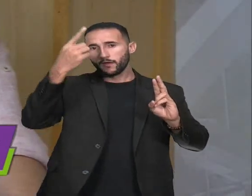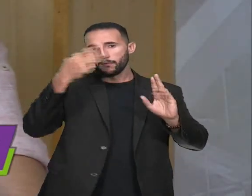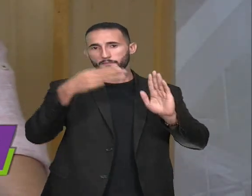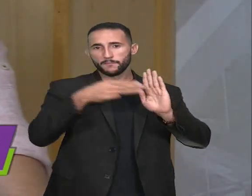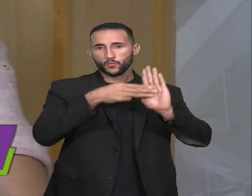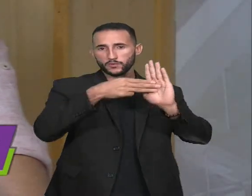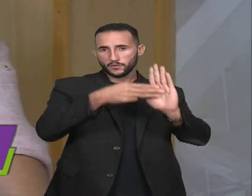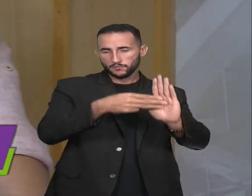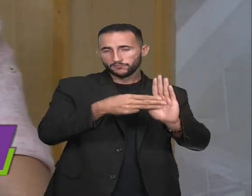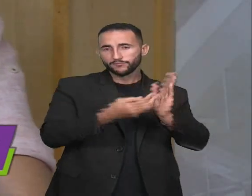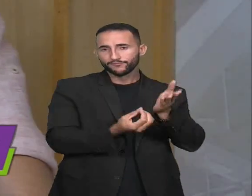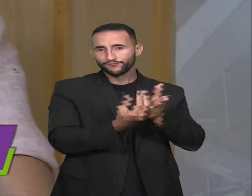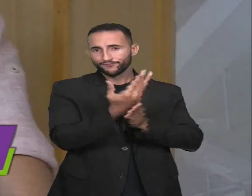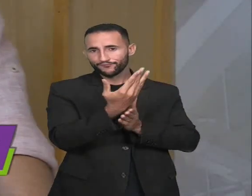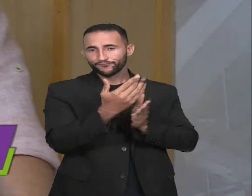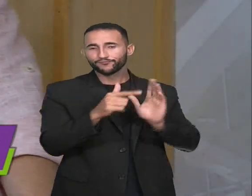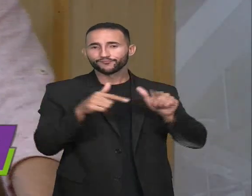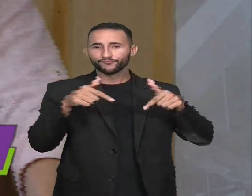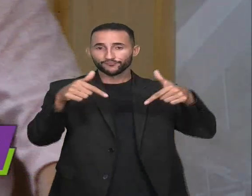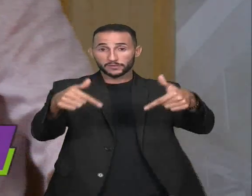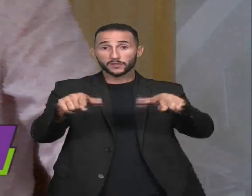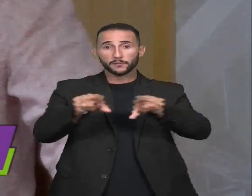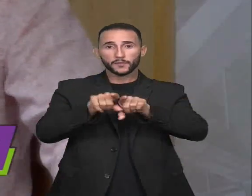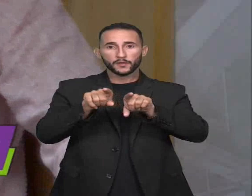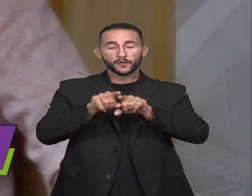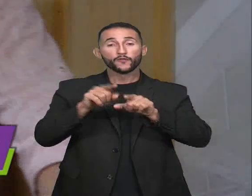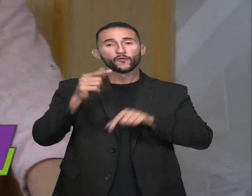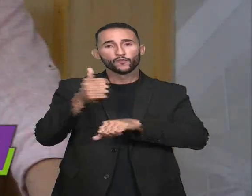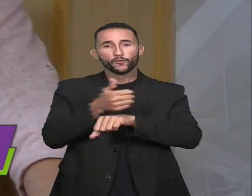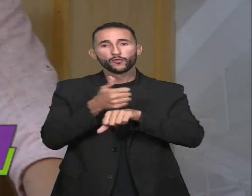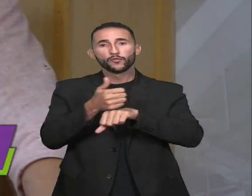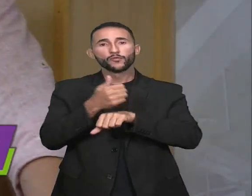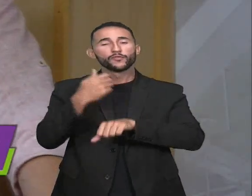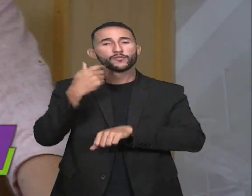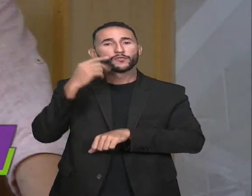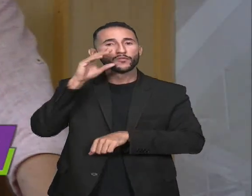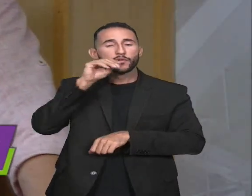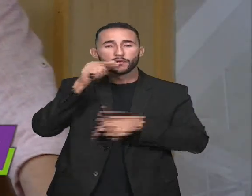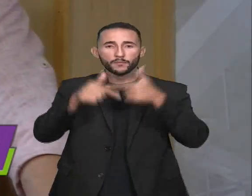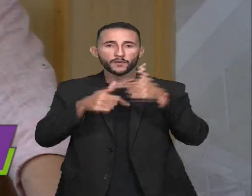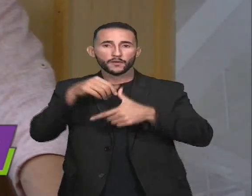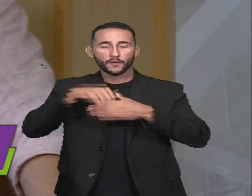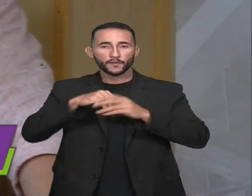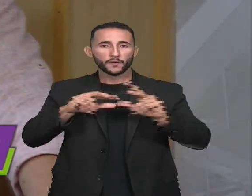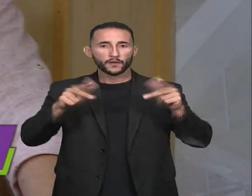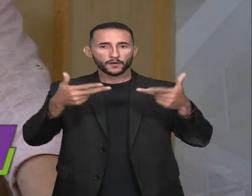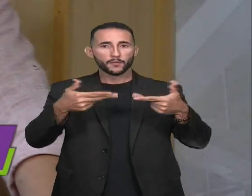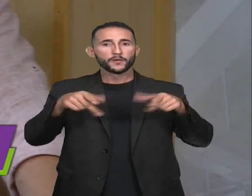funcionários dessa casa as pessoas que nos acompanham pela TV Câmara e pelas redes sociais